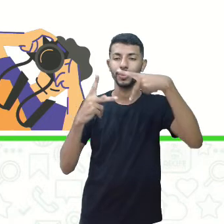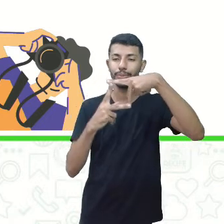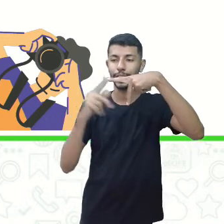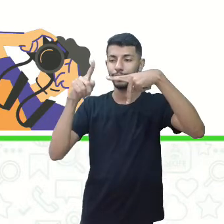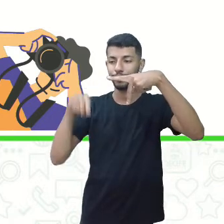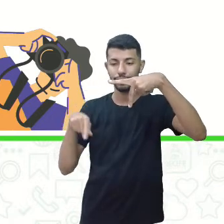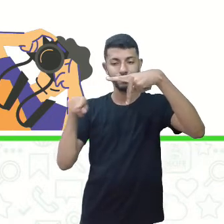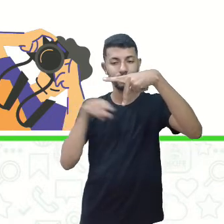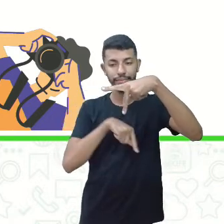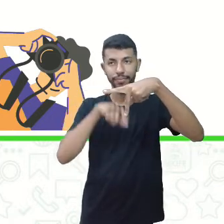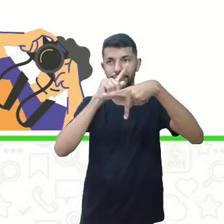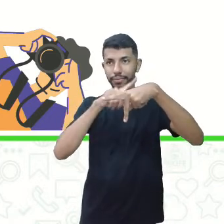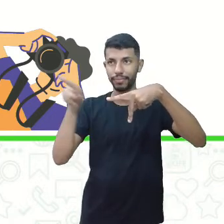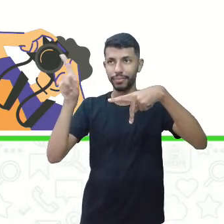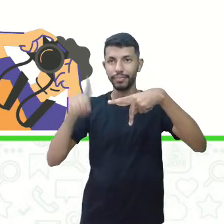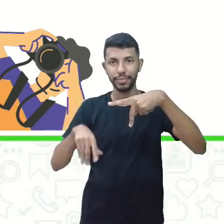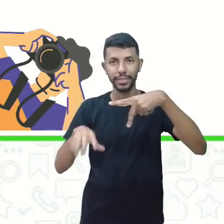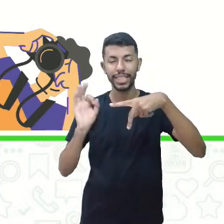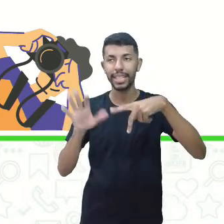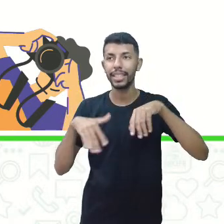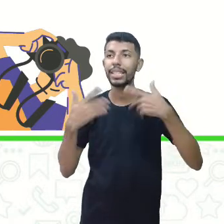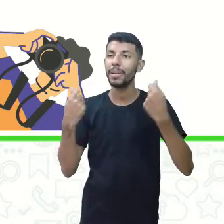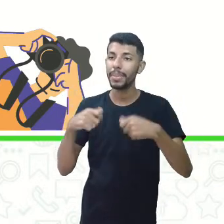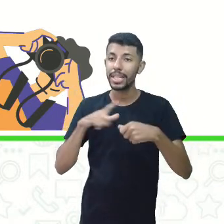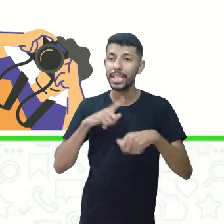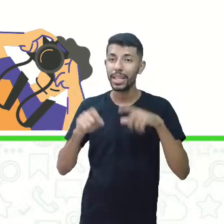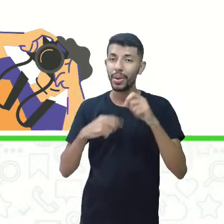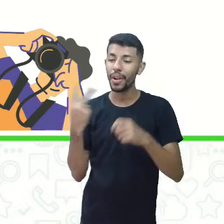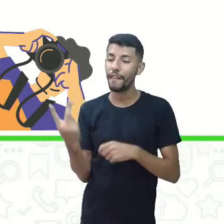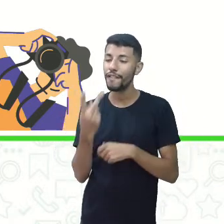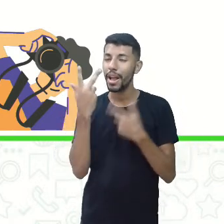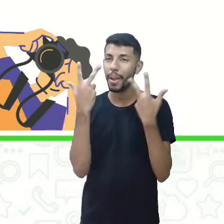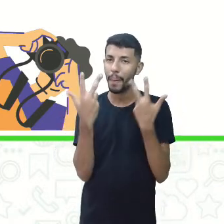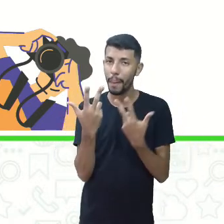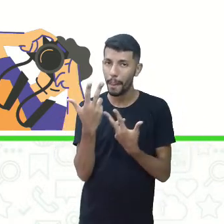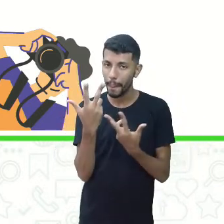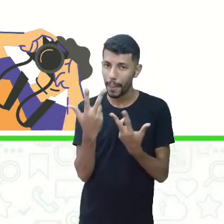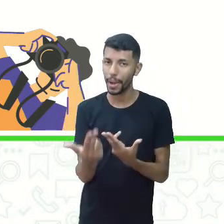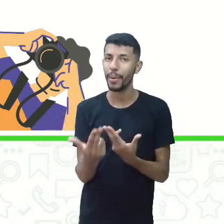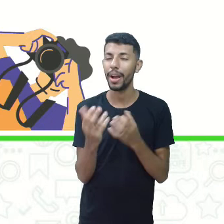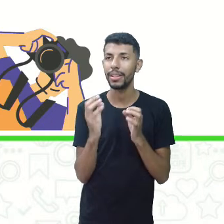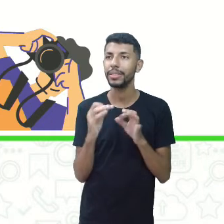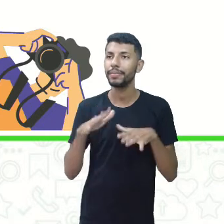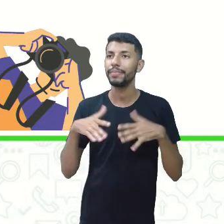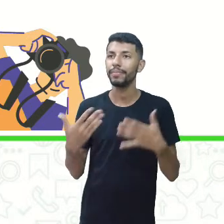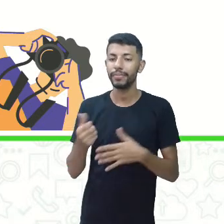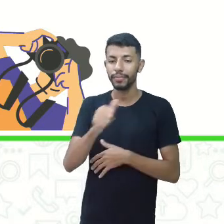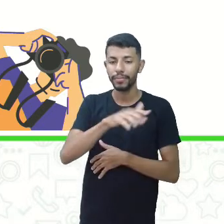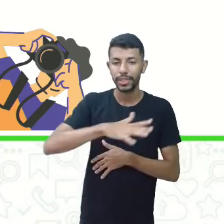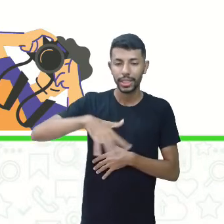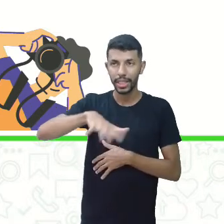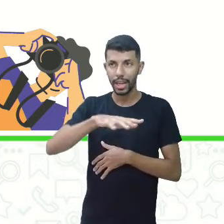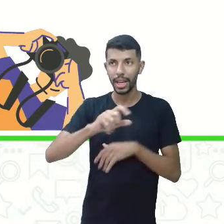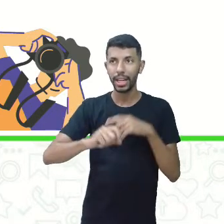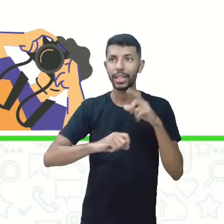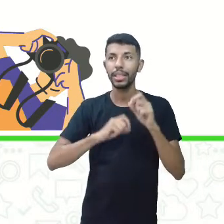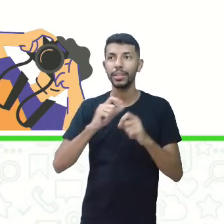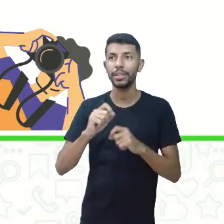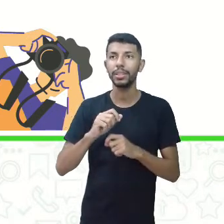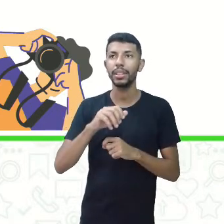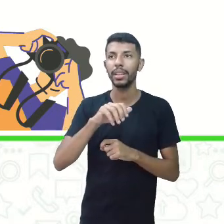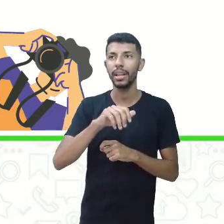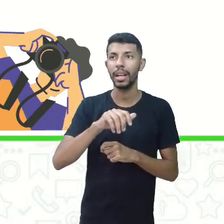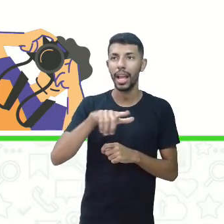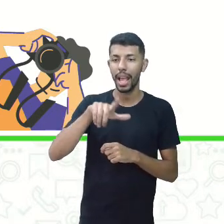é um segmento de reta que tem que ter o mesmo valor da medida, né? Então, área A igual a L ao quadrado, né,